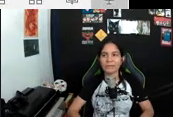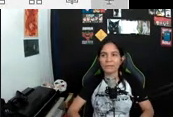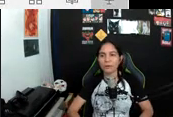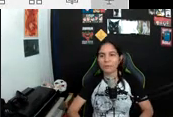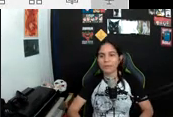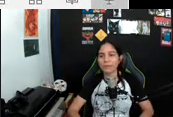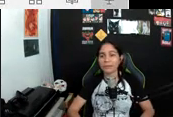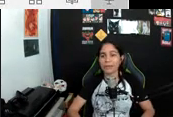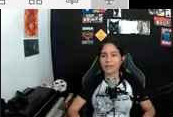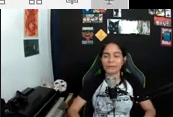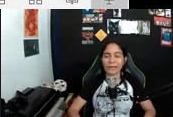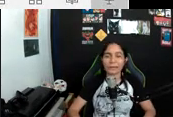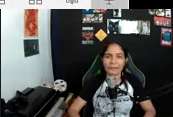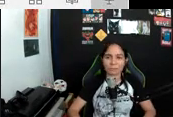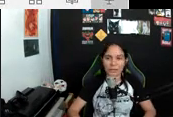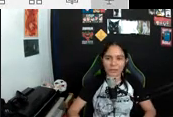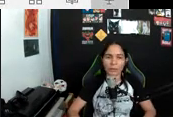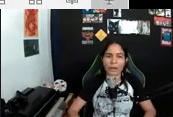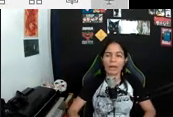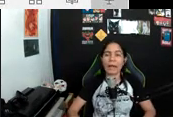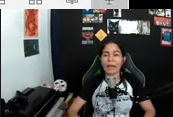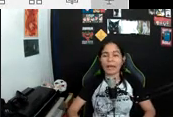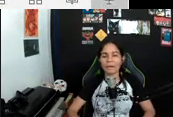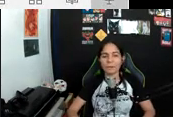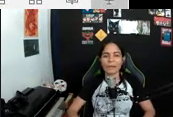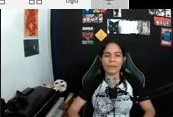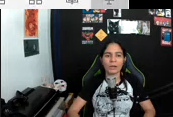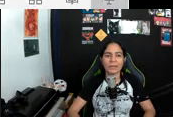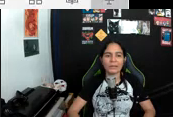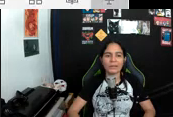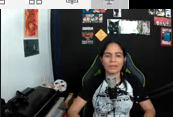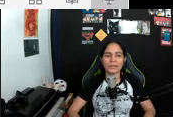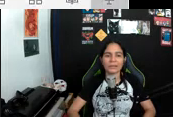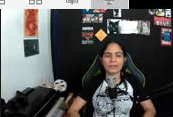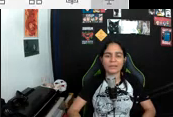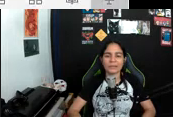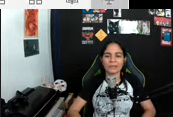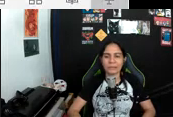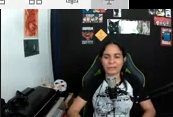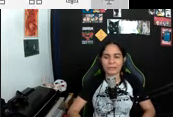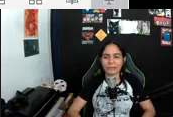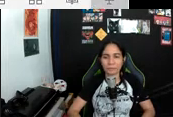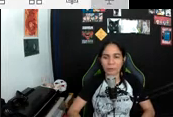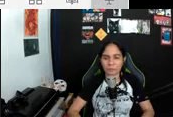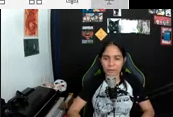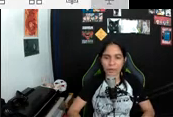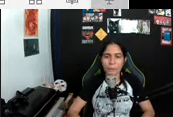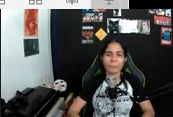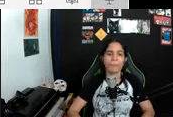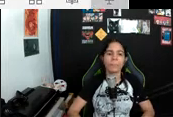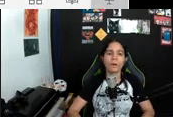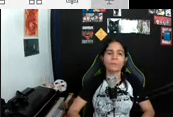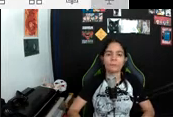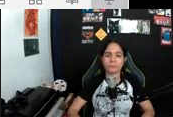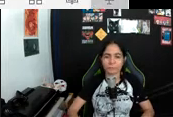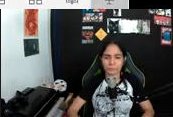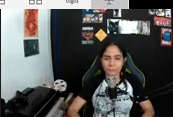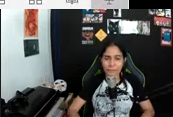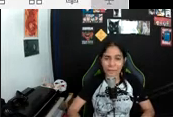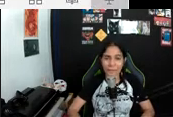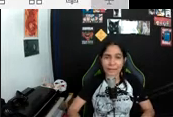ter acesso a informações relacionadas à pessoa, à família e coletividade necessárias ao exercício profissional.